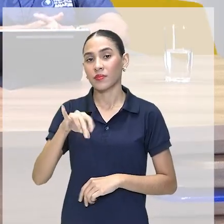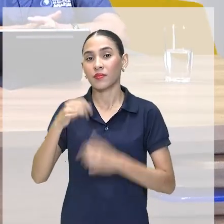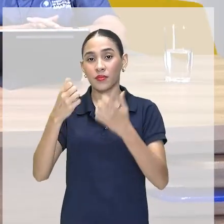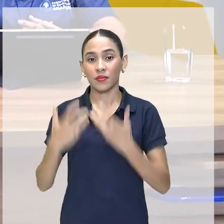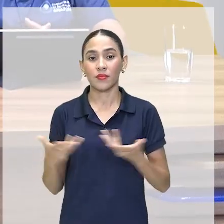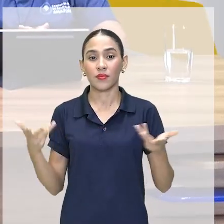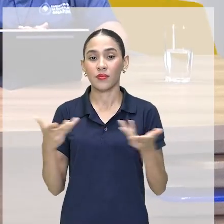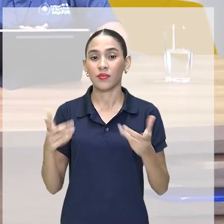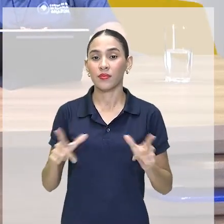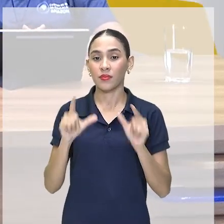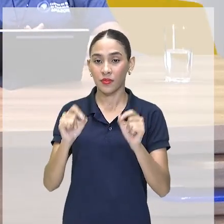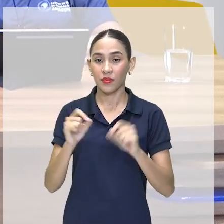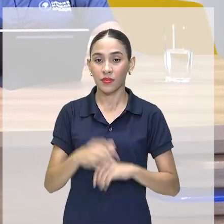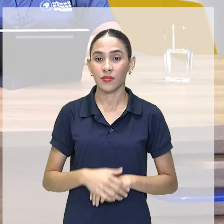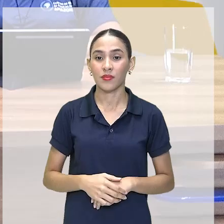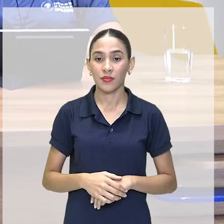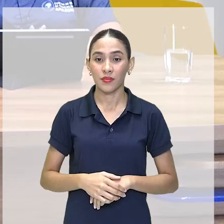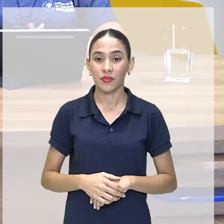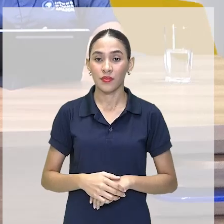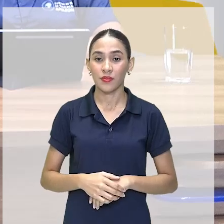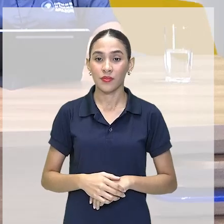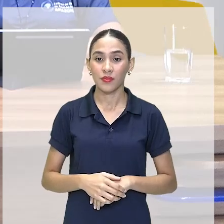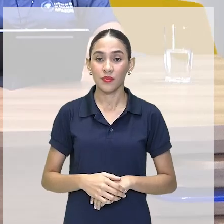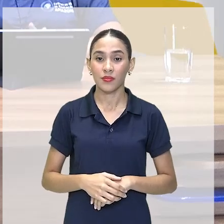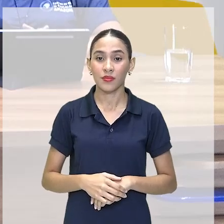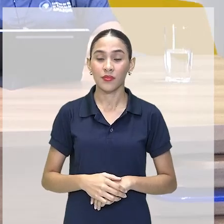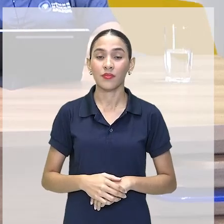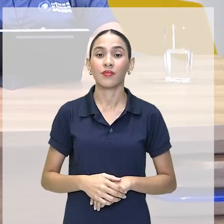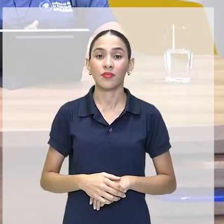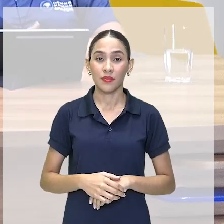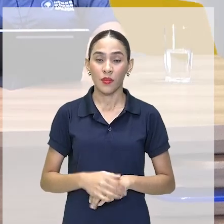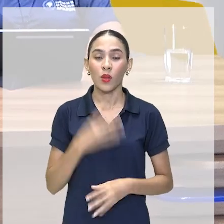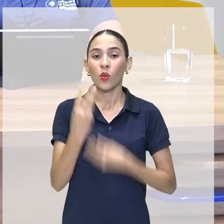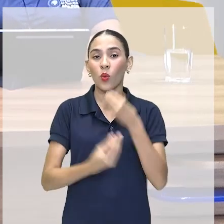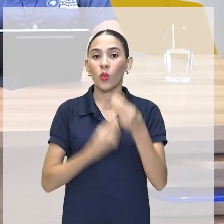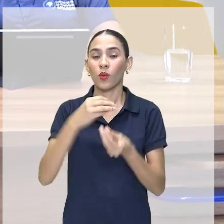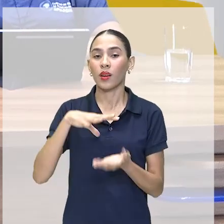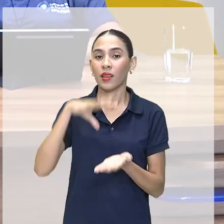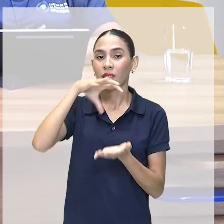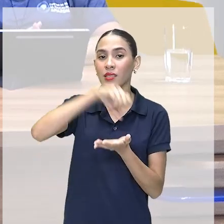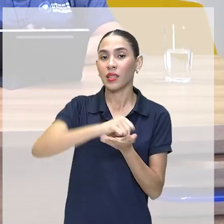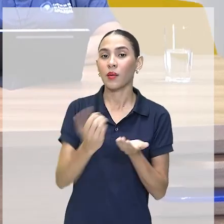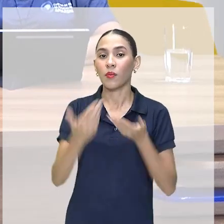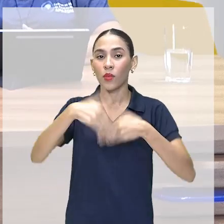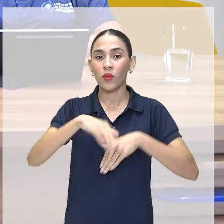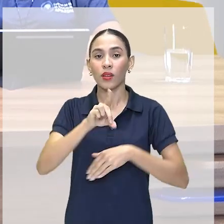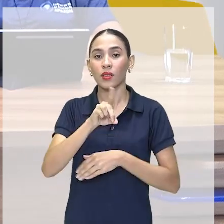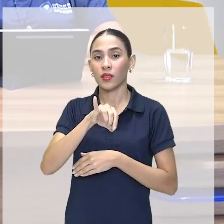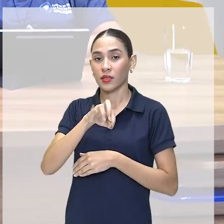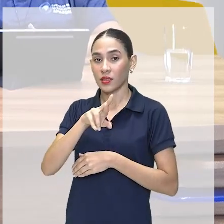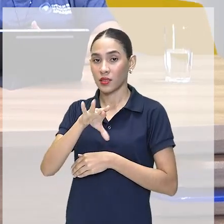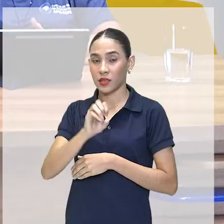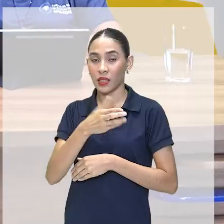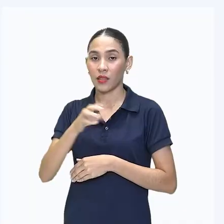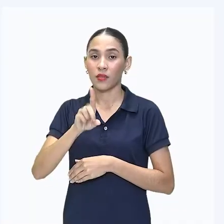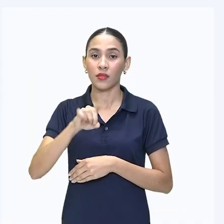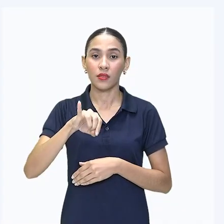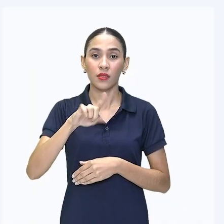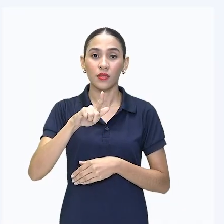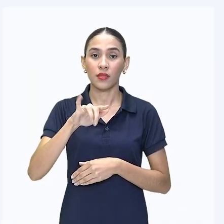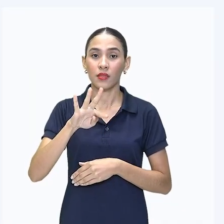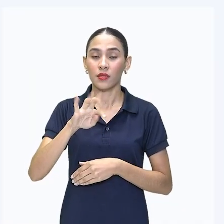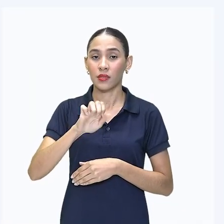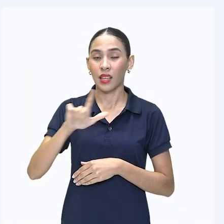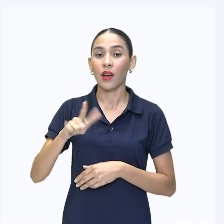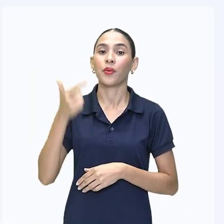sobre um pouco desse cadastramento, nós vamos falar um pouquinho sobre como cadastrar a avaliação no Diário Digital, né?